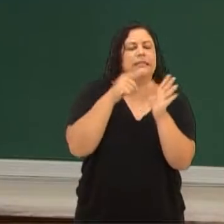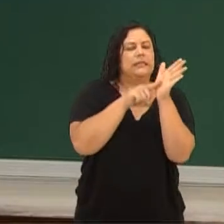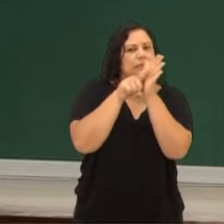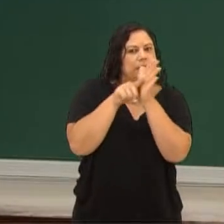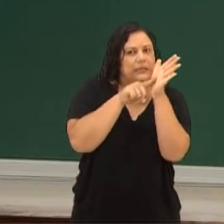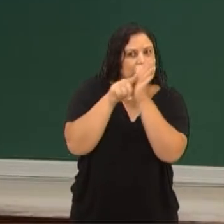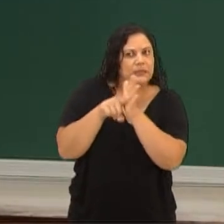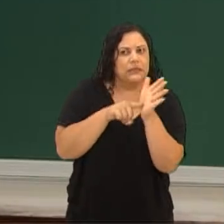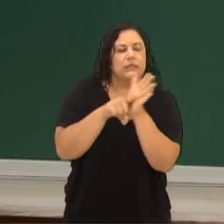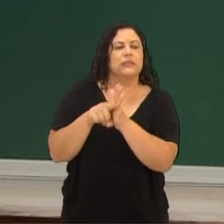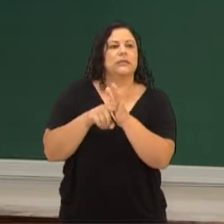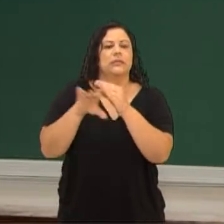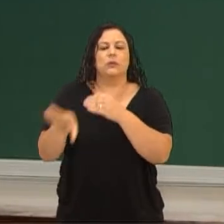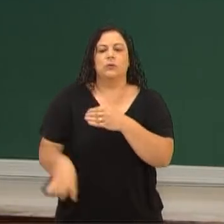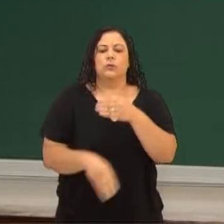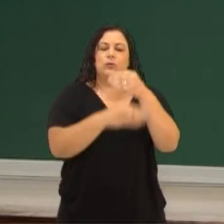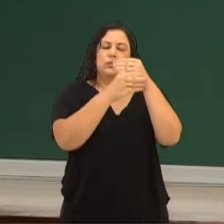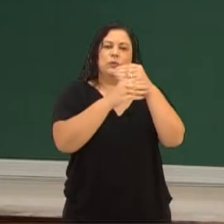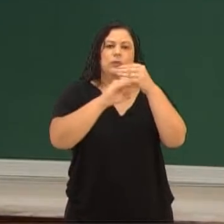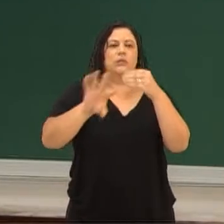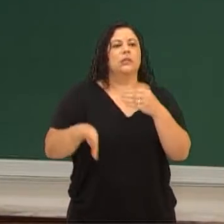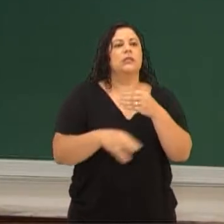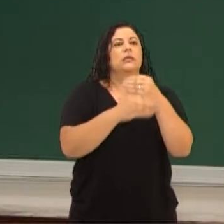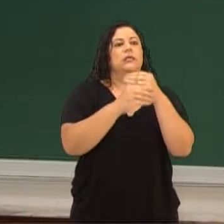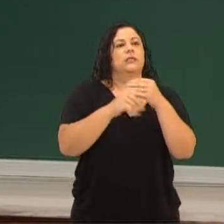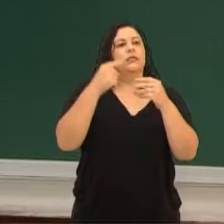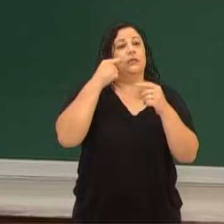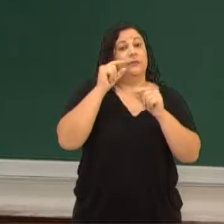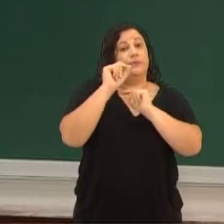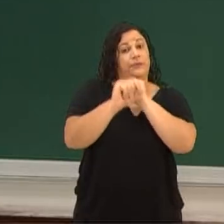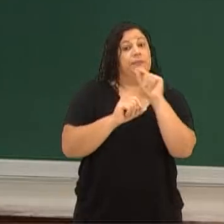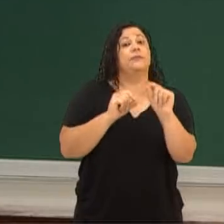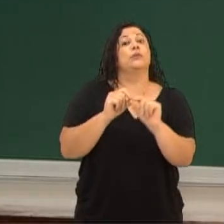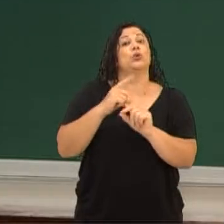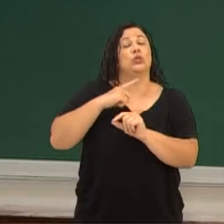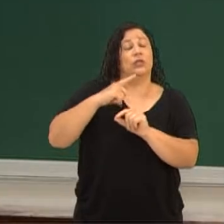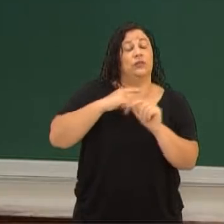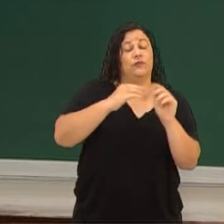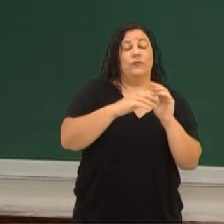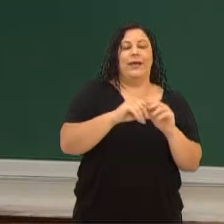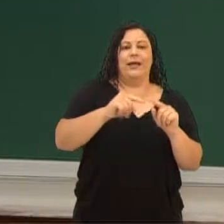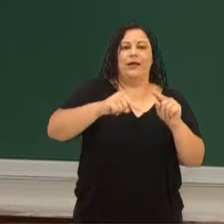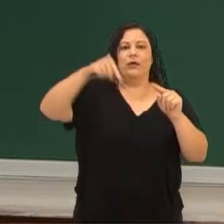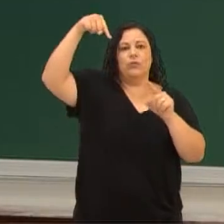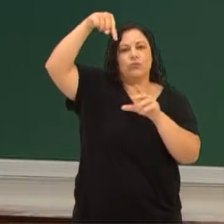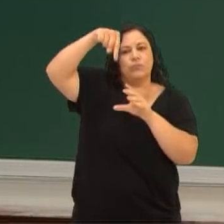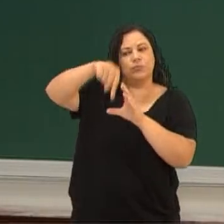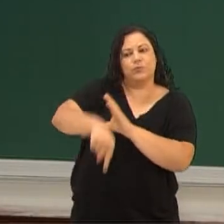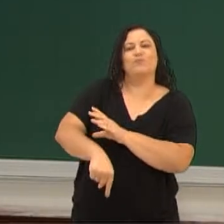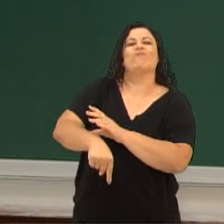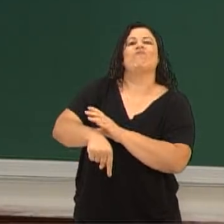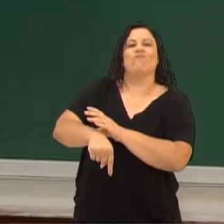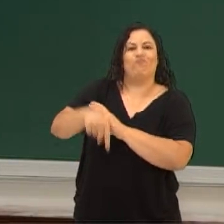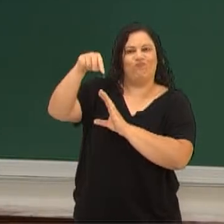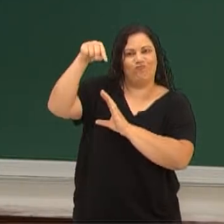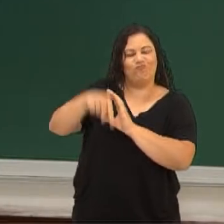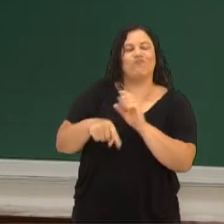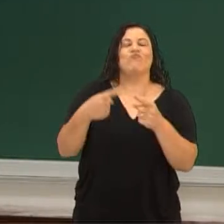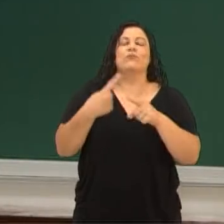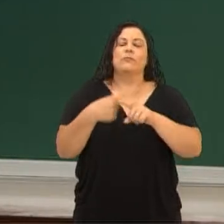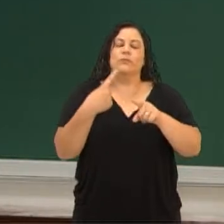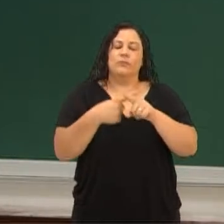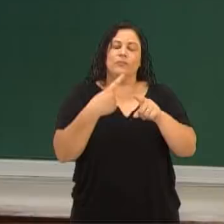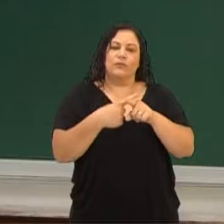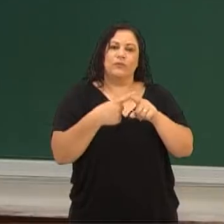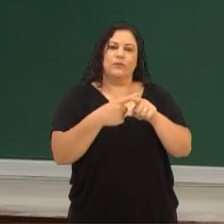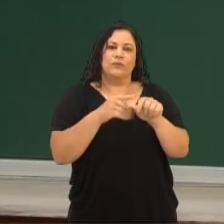tiver recuo 3 meses consecutivos, já é recessão. Eles já tiveram isso, é a quarta já, devido a esse lockdown que foi muito rígido, né?